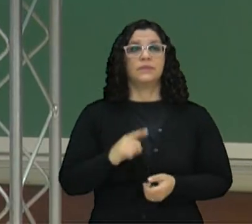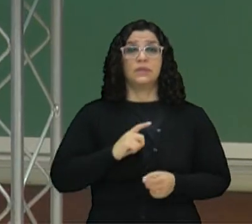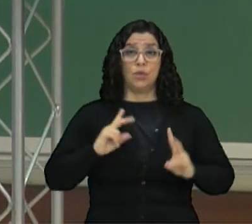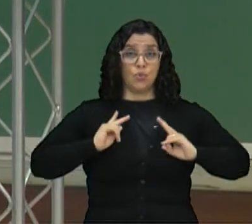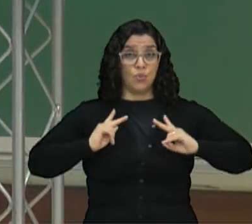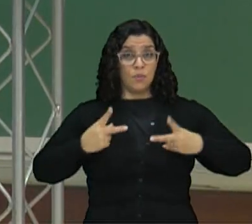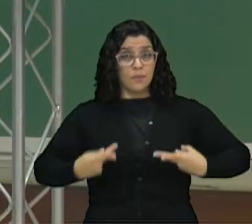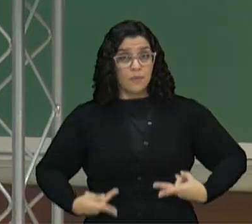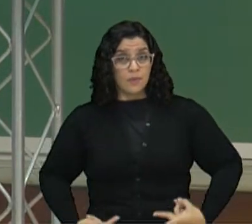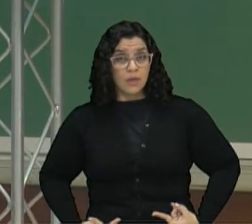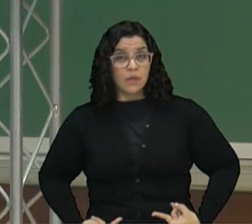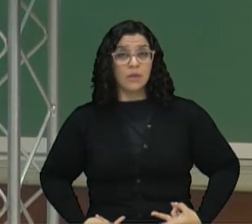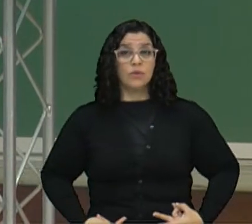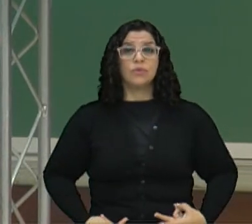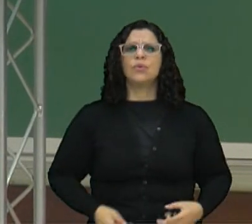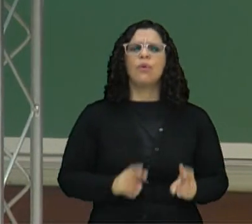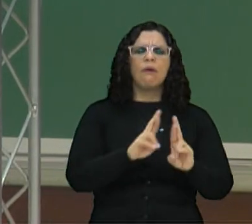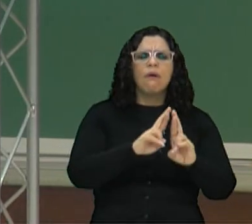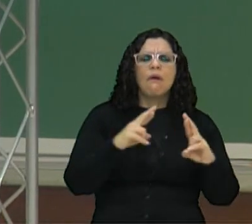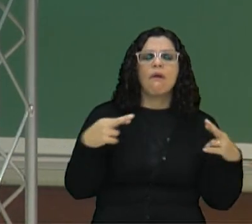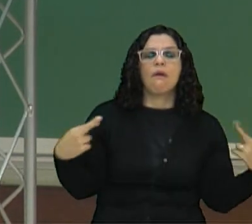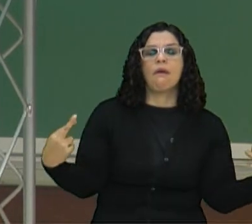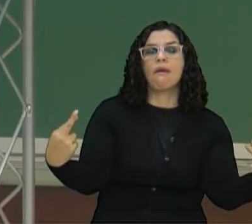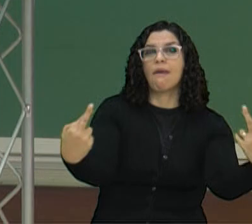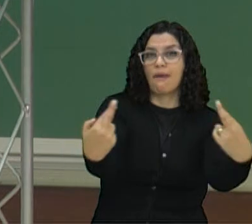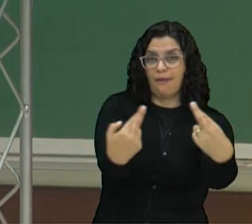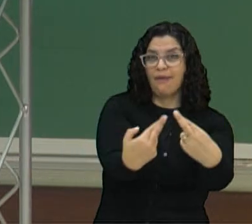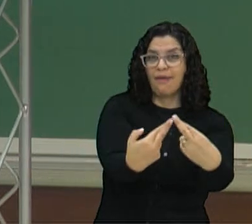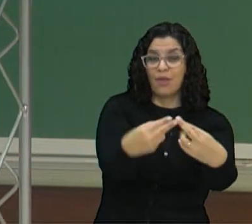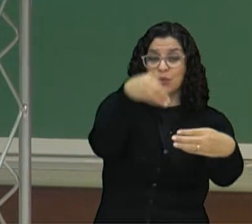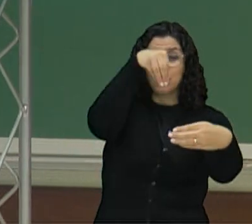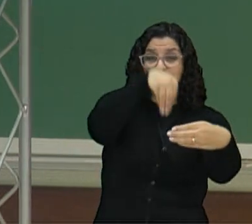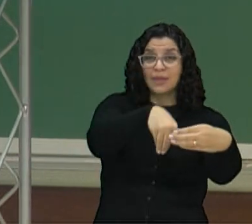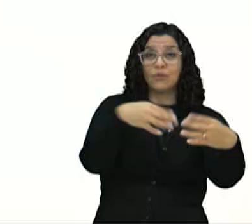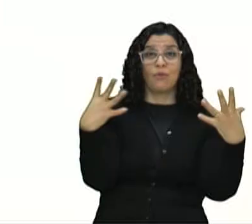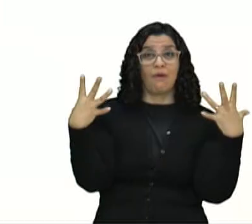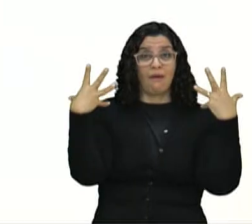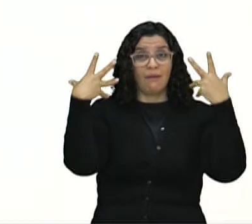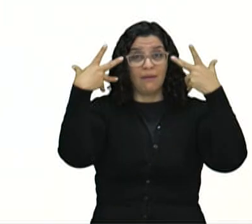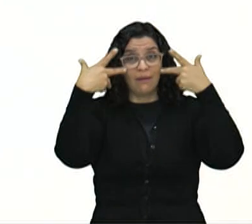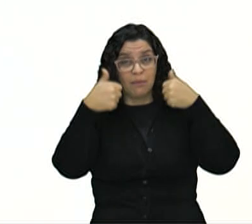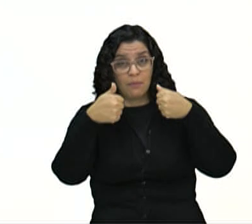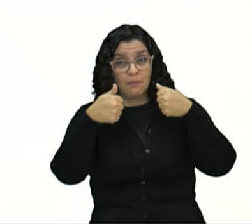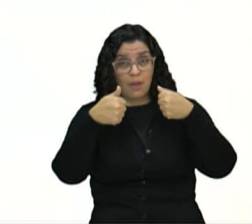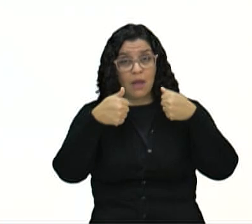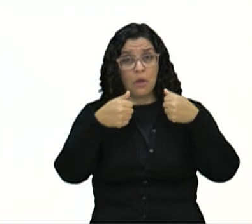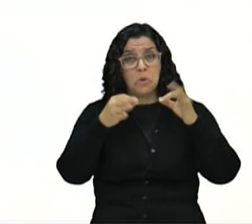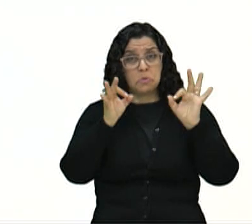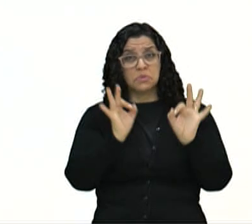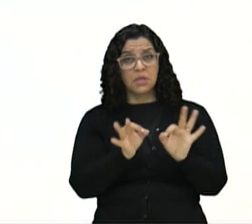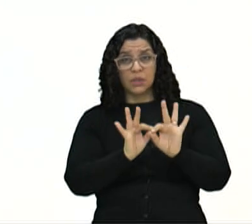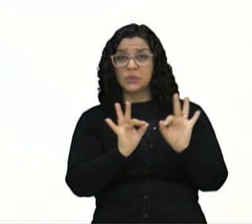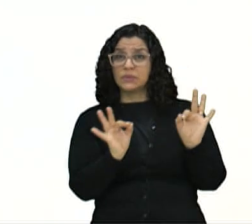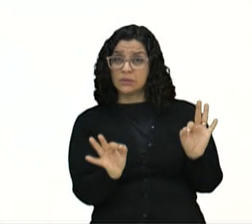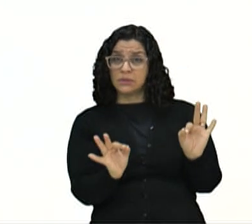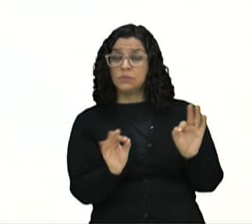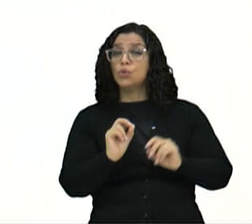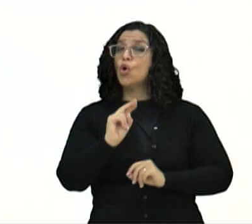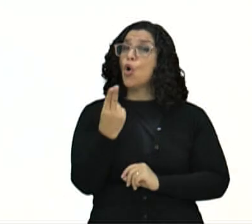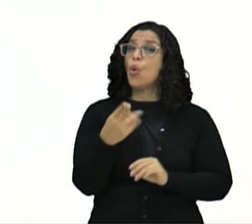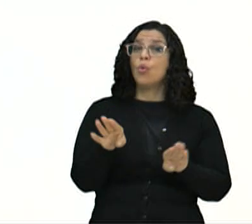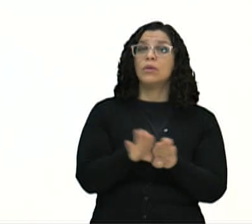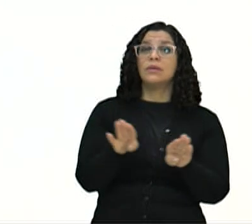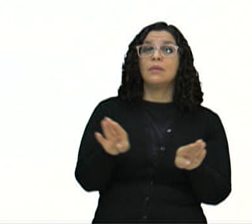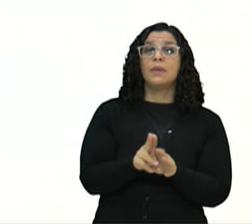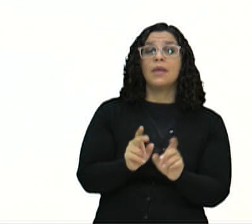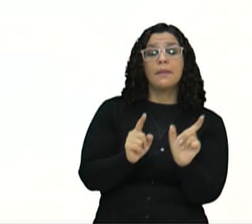humano, ele pertence ao reino animal. A gente pode falar animal de uma maneira simplificada ou a gente pode